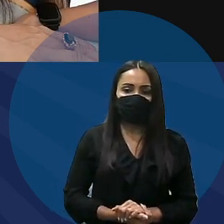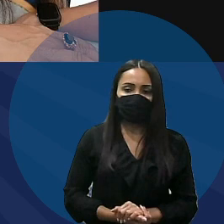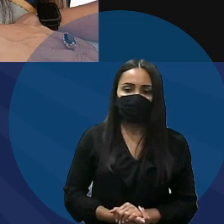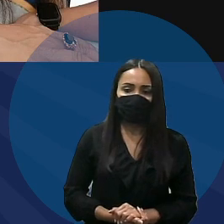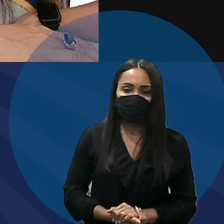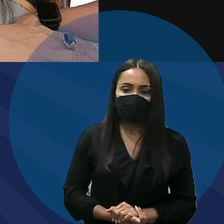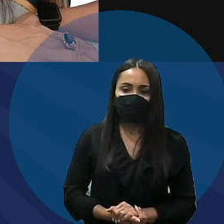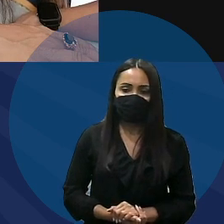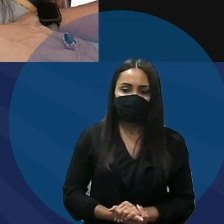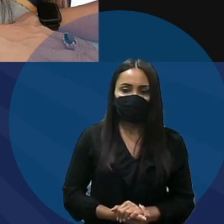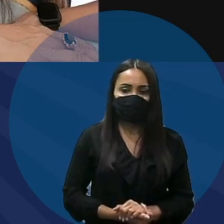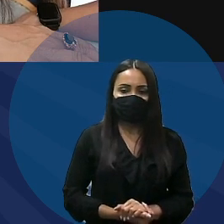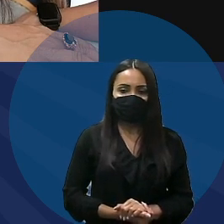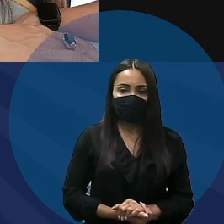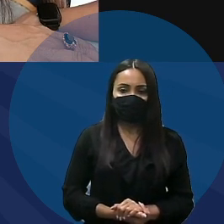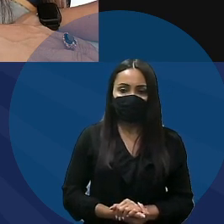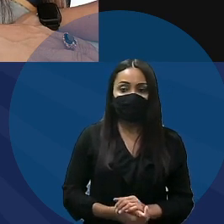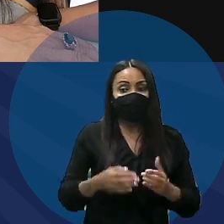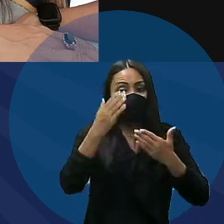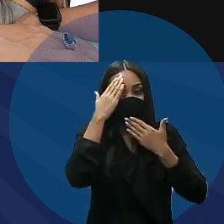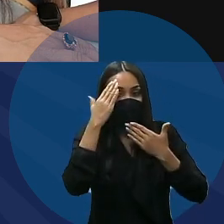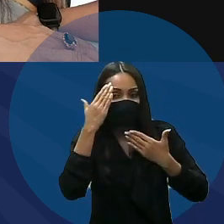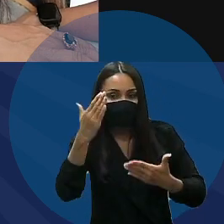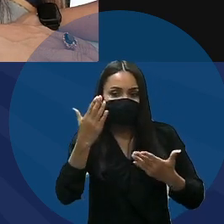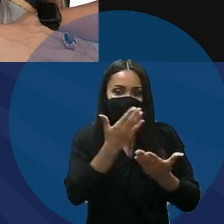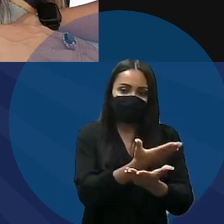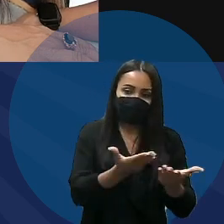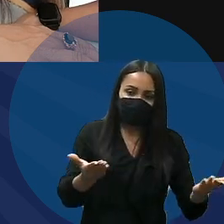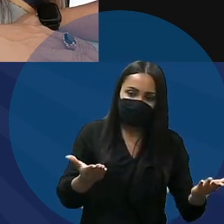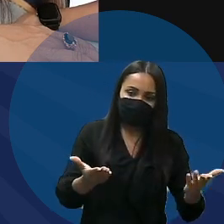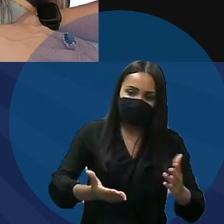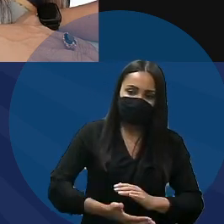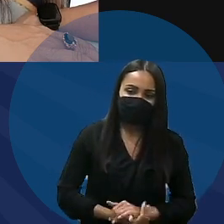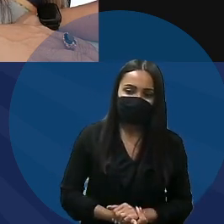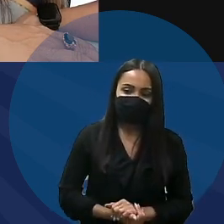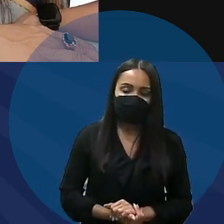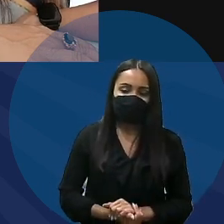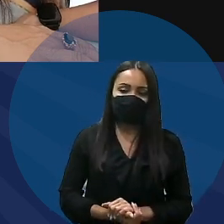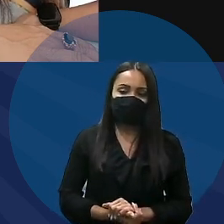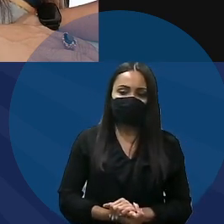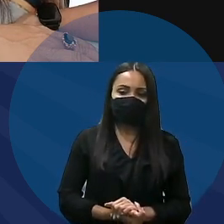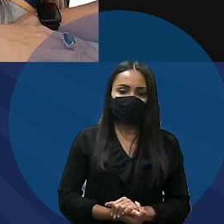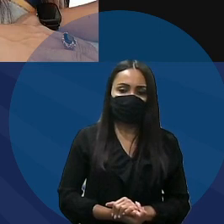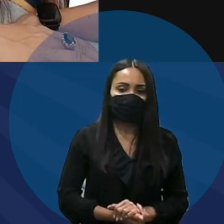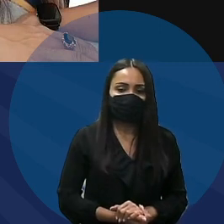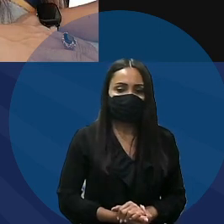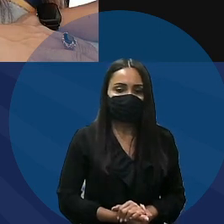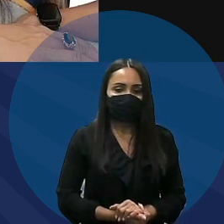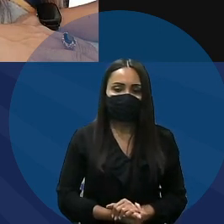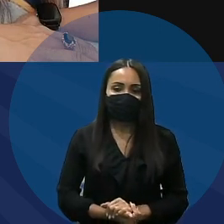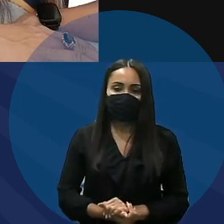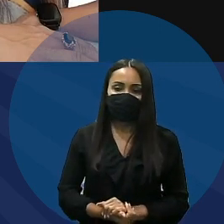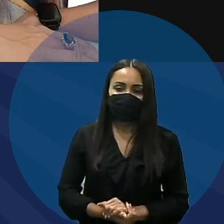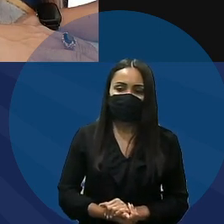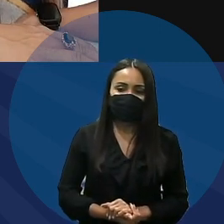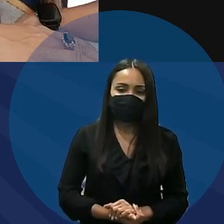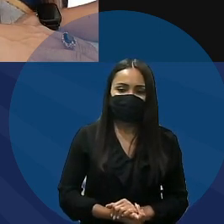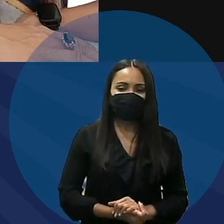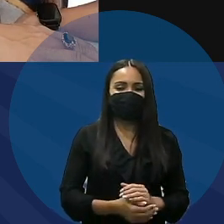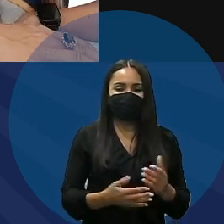encerrou, tá bom? Eu agradeço. Já terminou? Já, professor. Já passaram dos 10 minutos, deixar... tá,